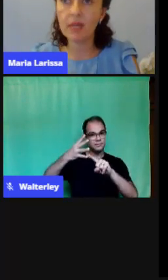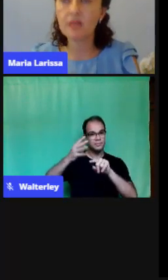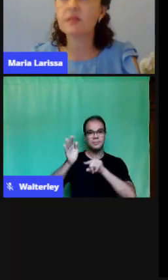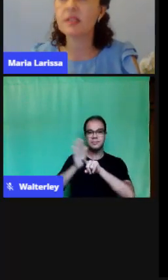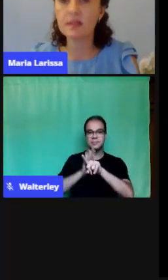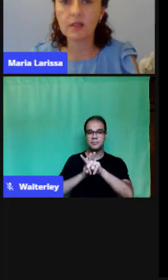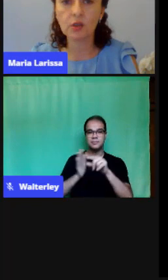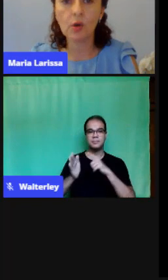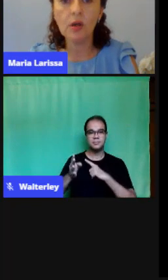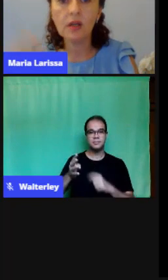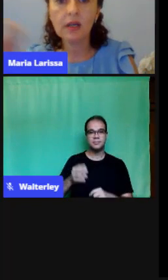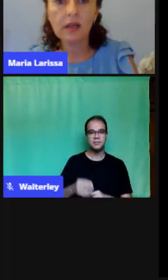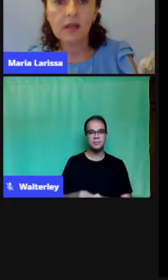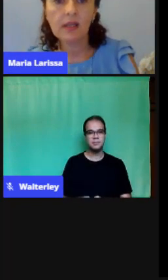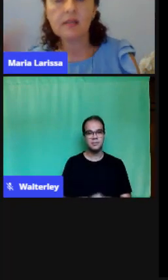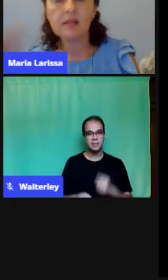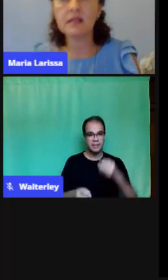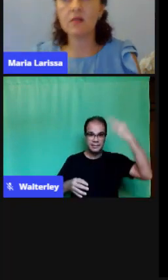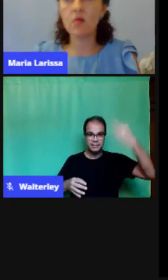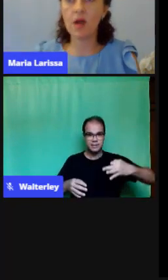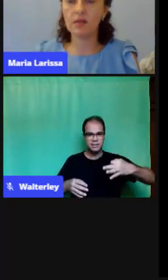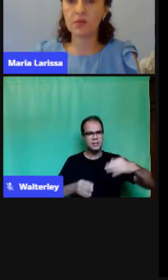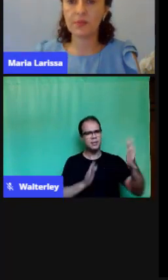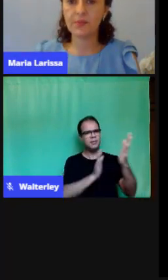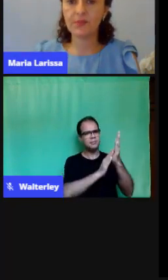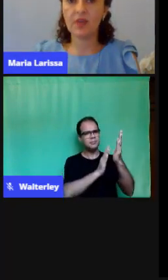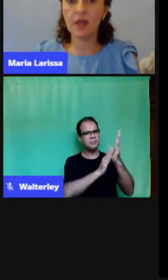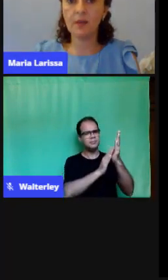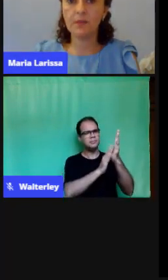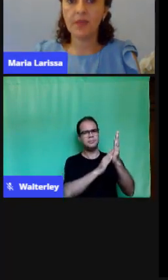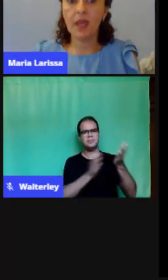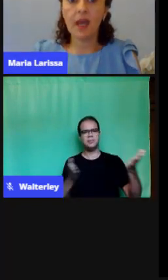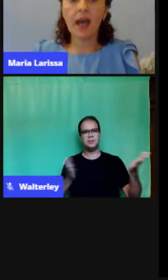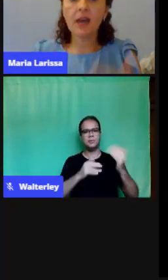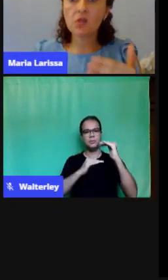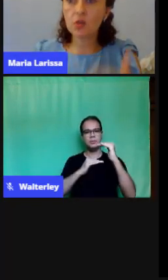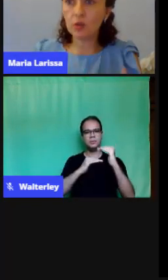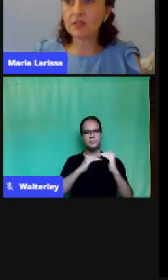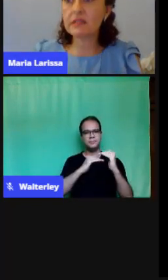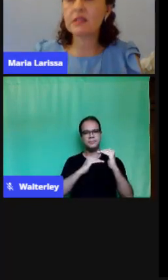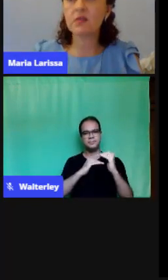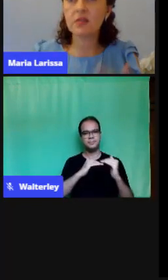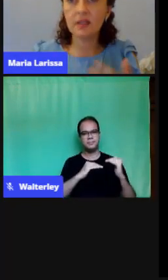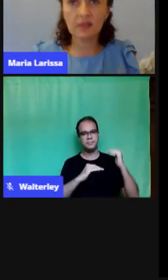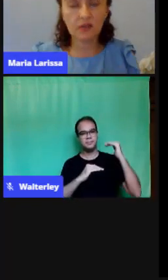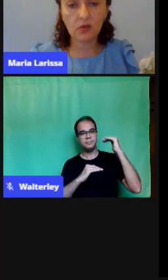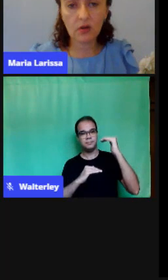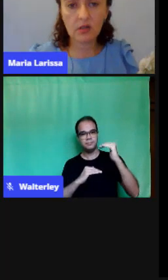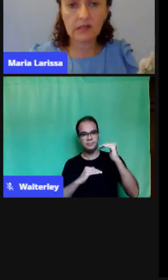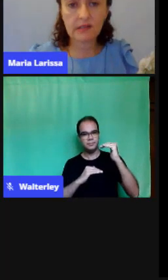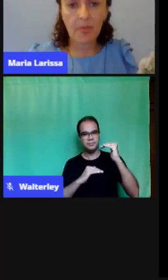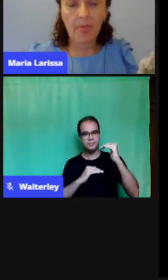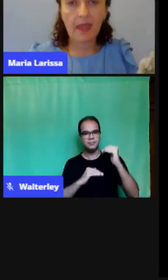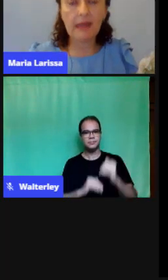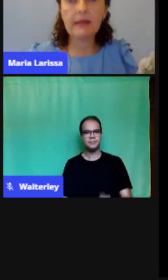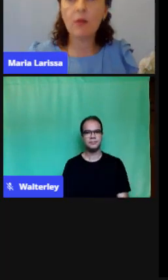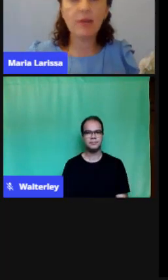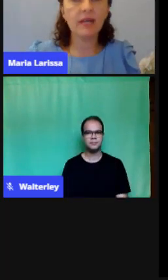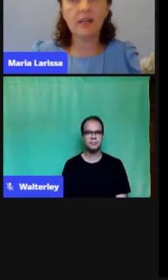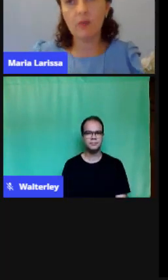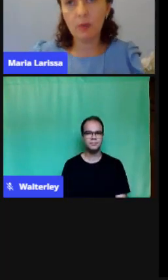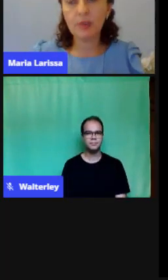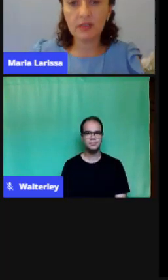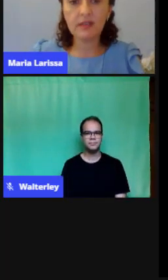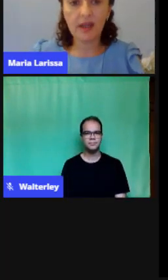sessão. Parabéns, você acertou sessão 4. Né? As outras, que são os detratores, ele